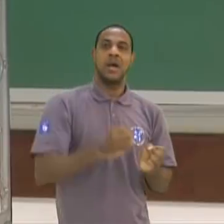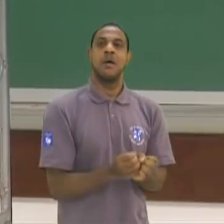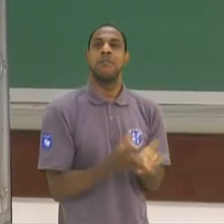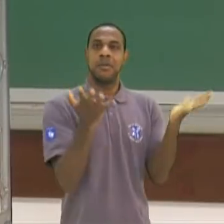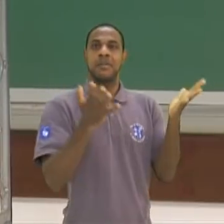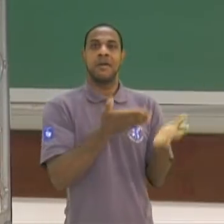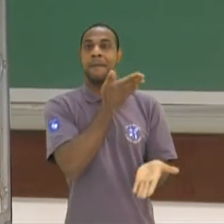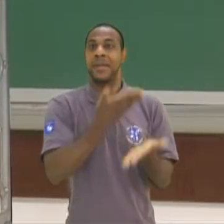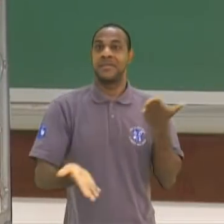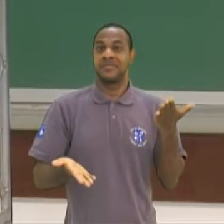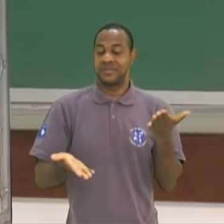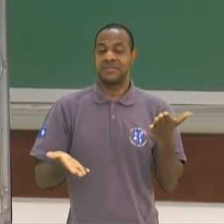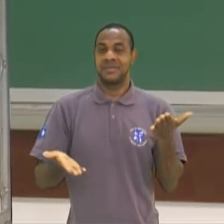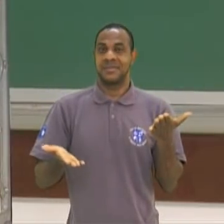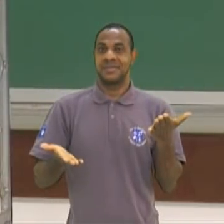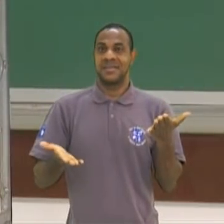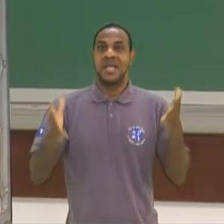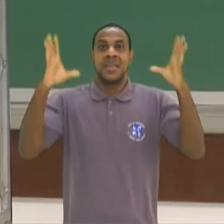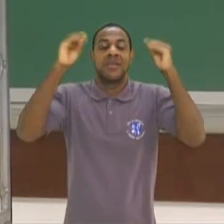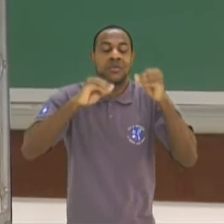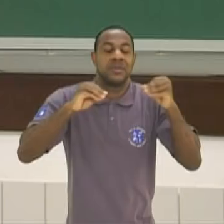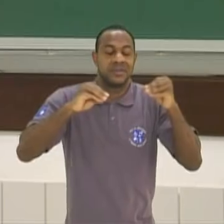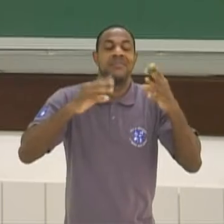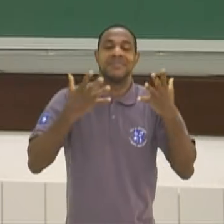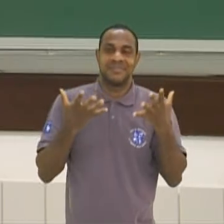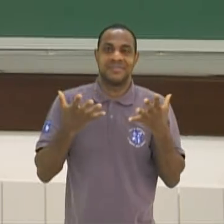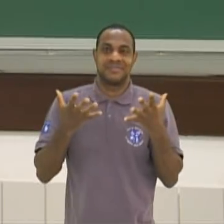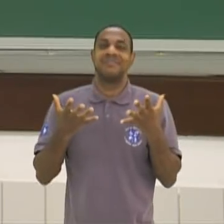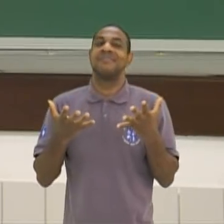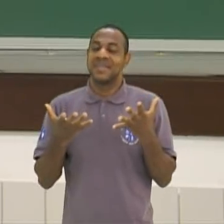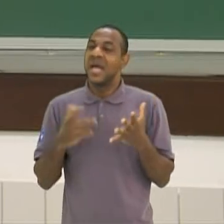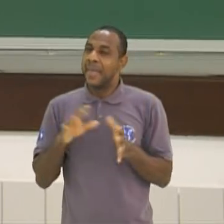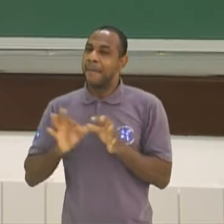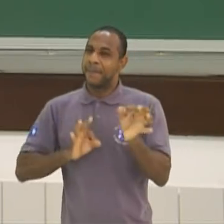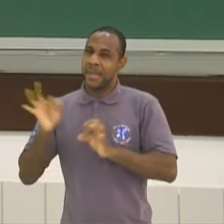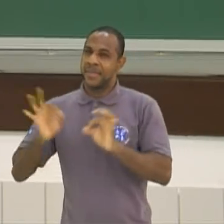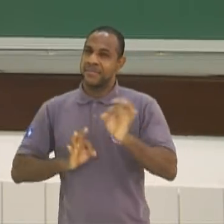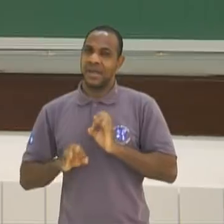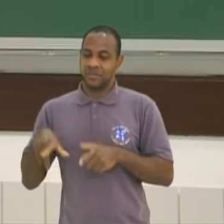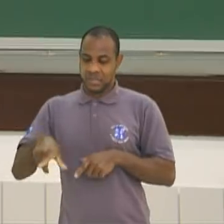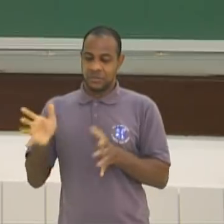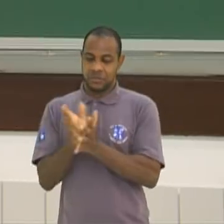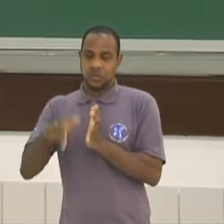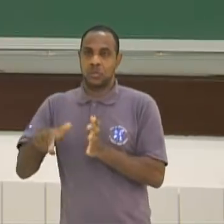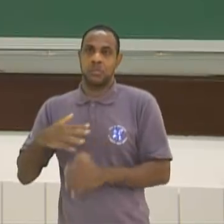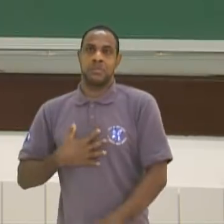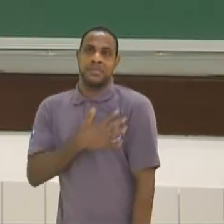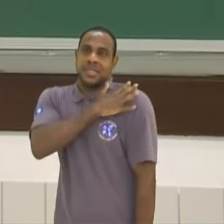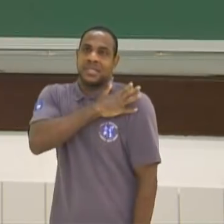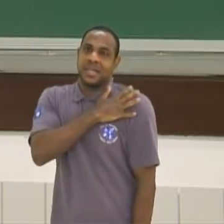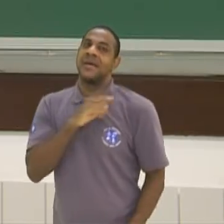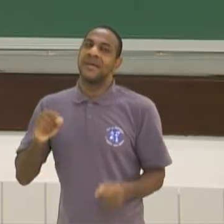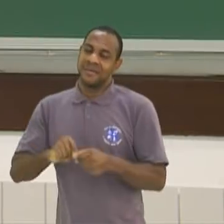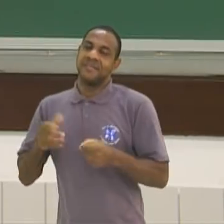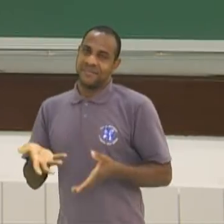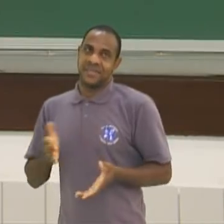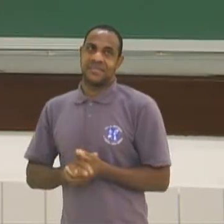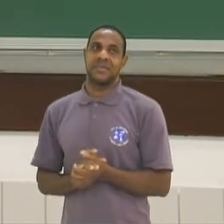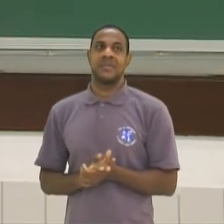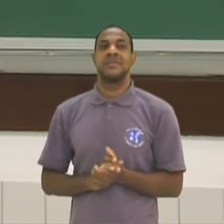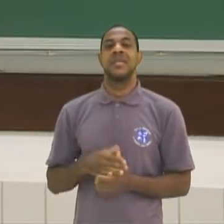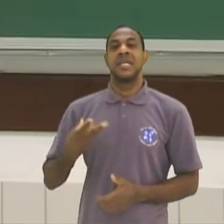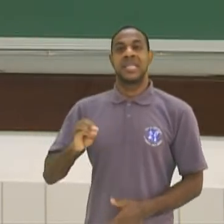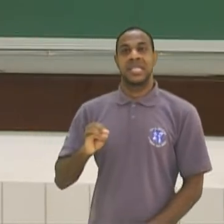pela escuridão. Então, um atentado terrorista planejado no Rio Centro, aí no dia 30 de abril de